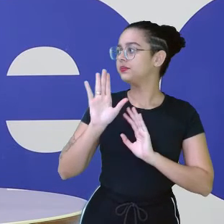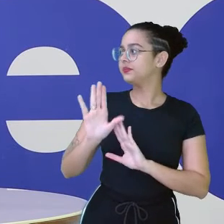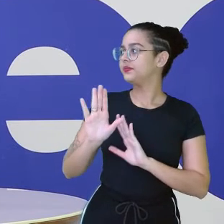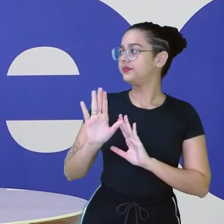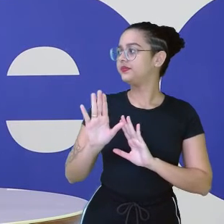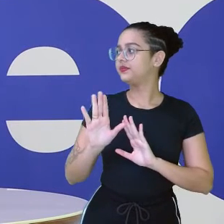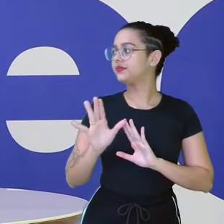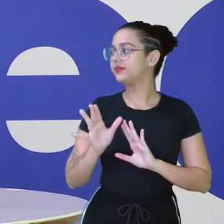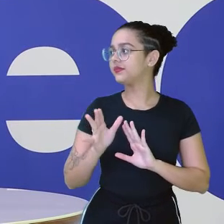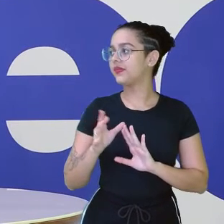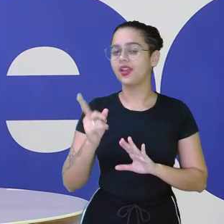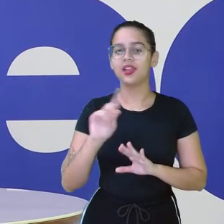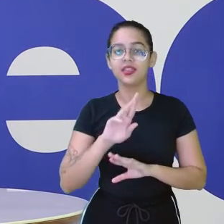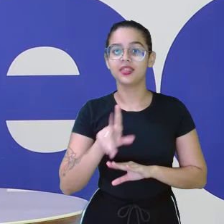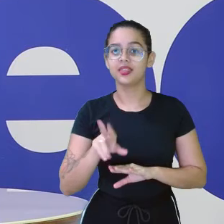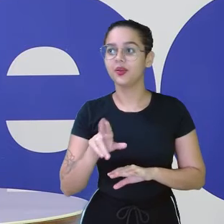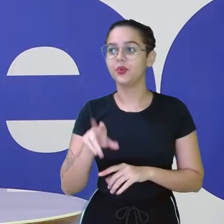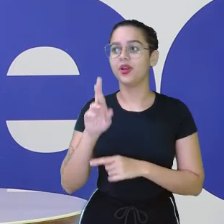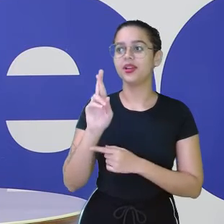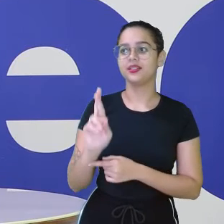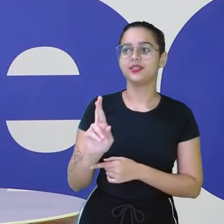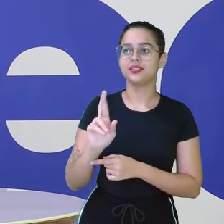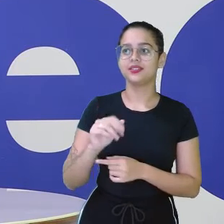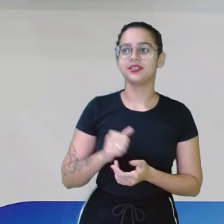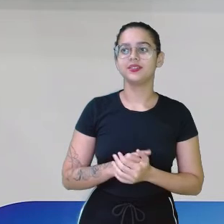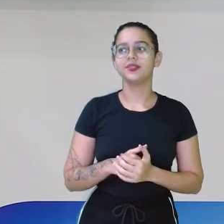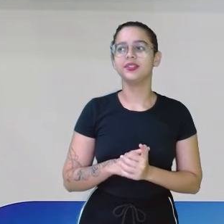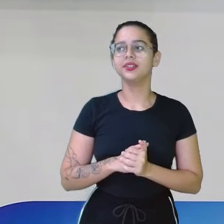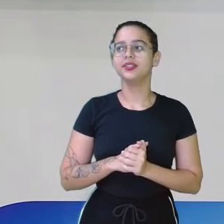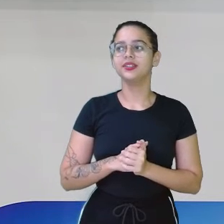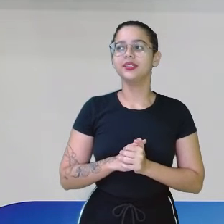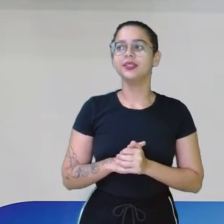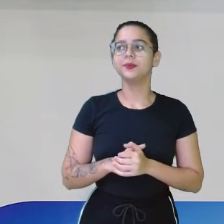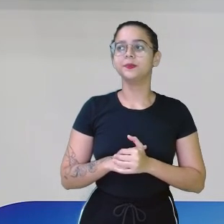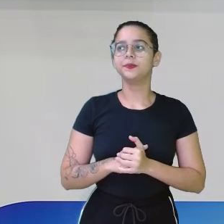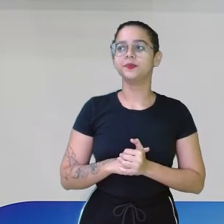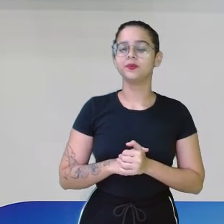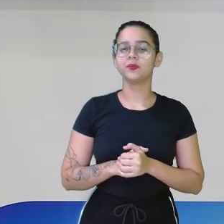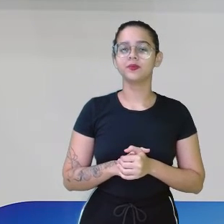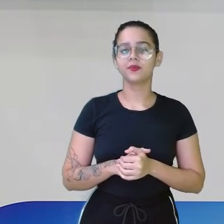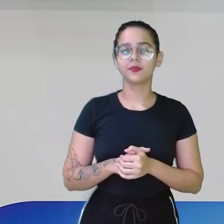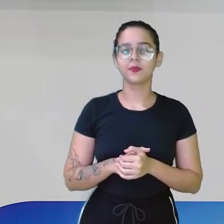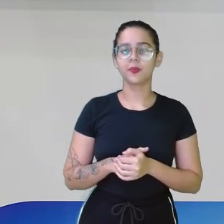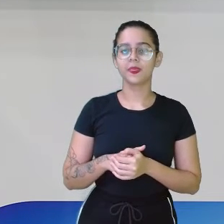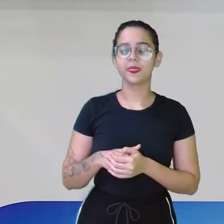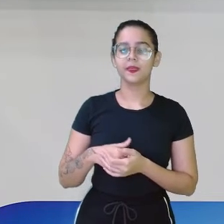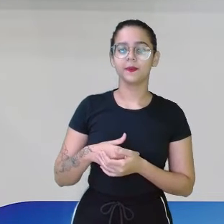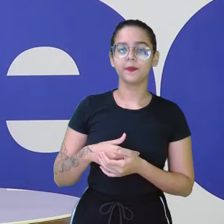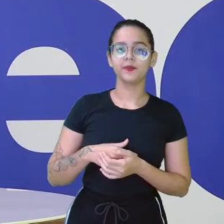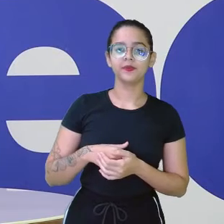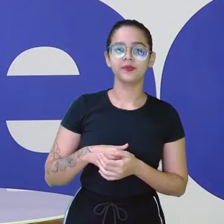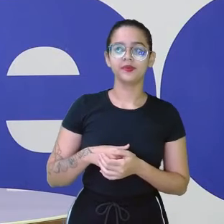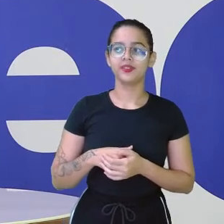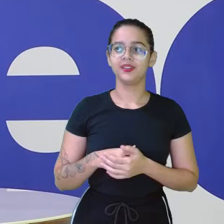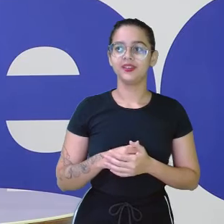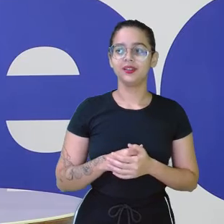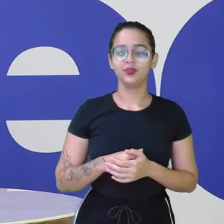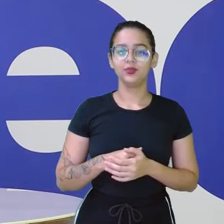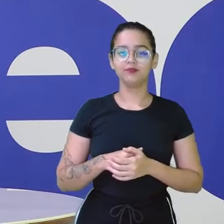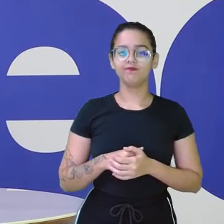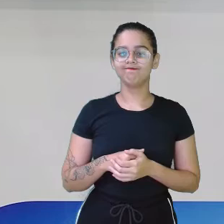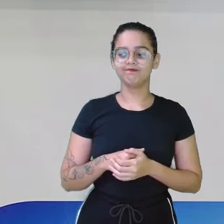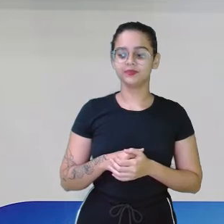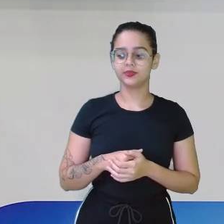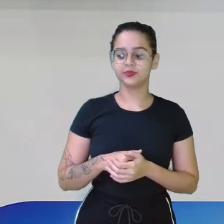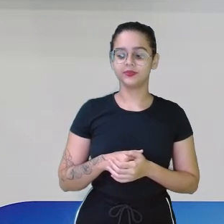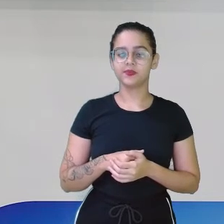Mas não chega a ser recessivo, né? Não chega a ser. Não puxei os olhos claros da minha avó. Olha aí, tá